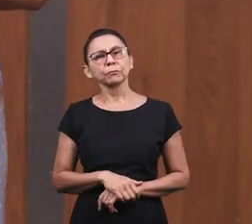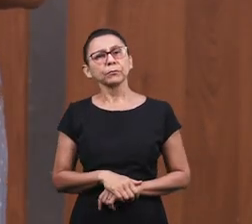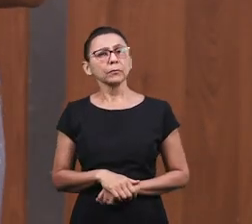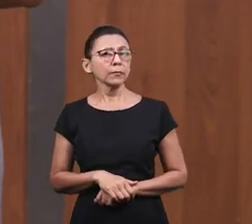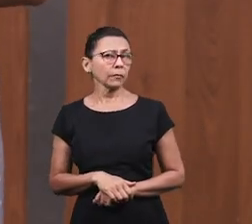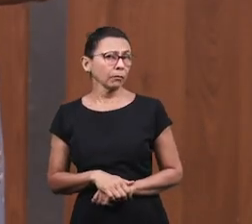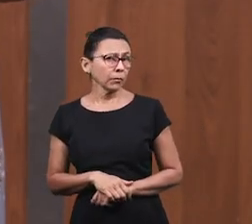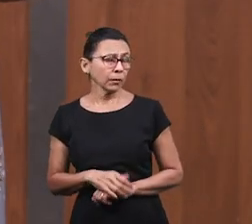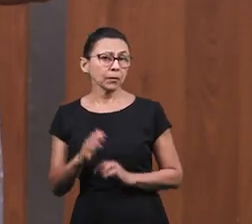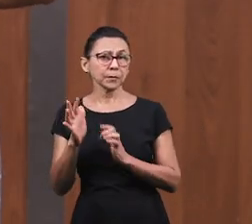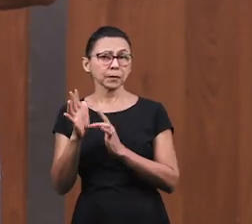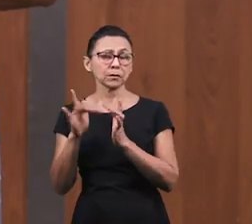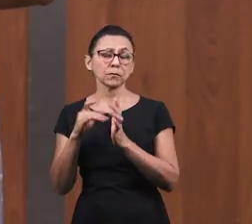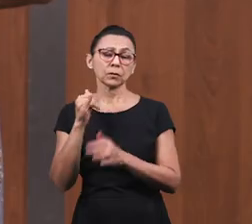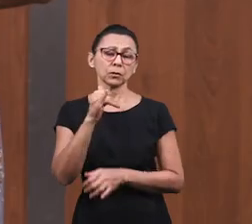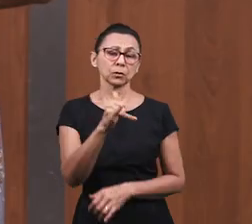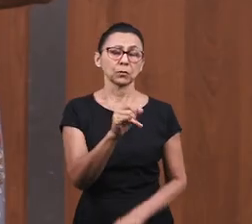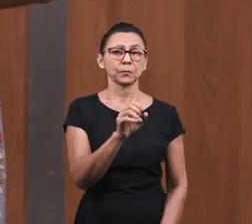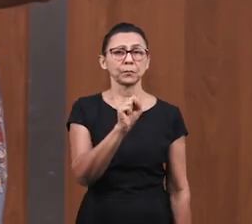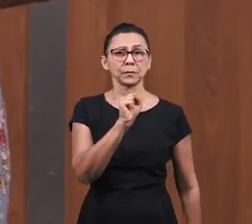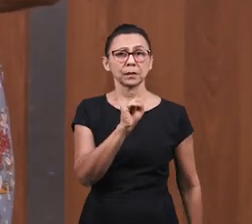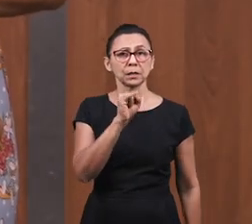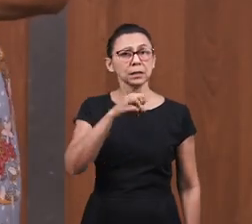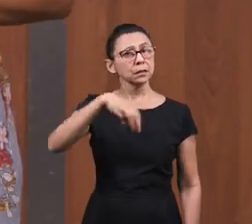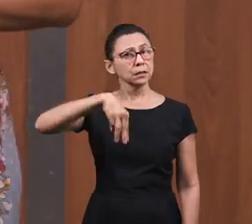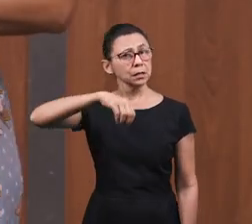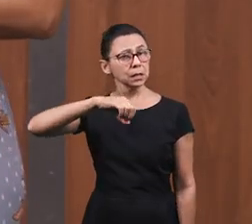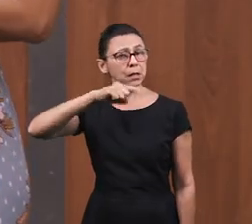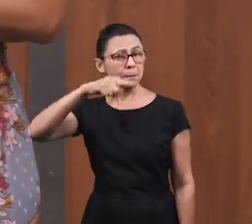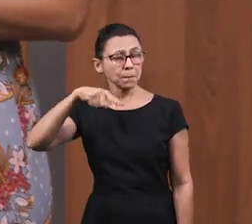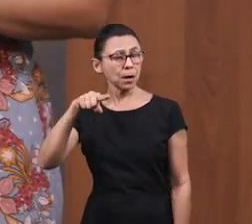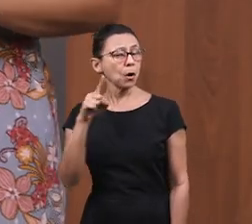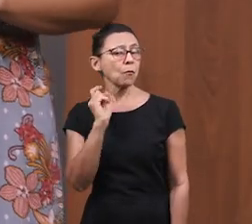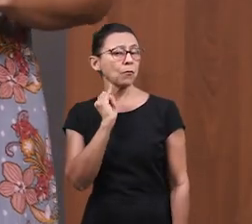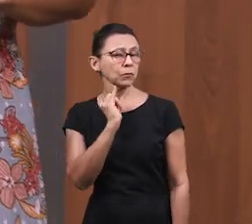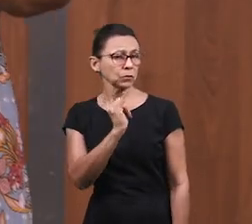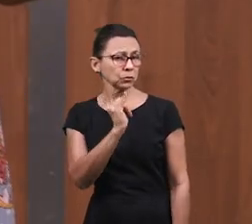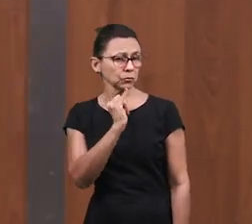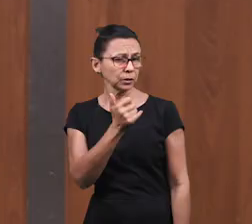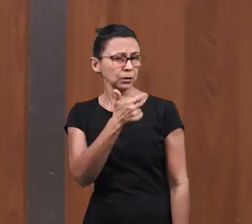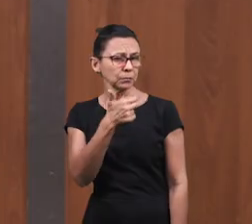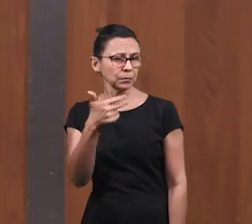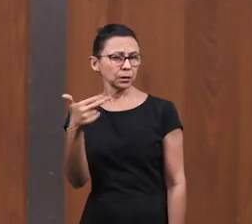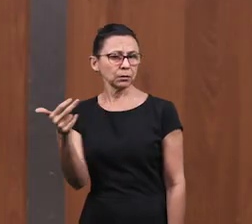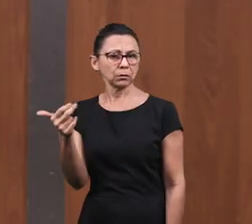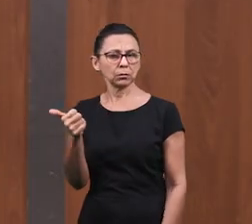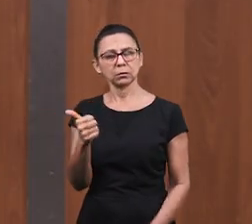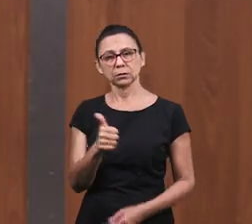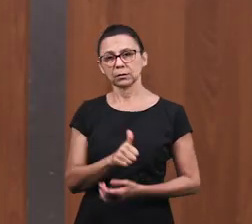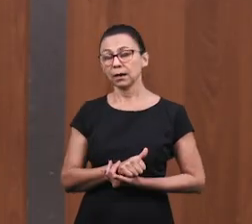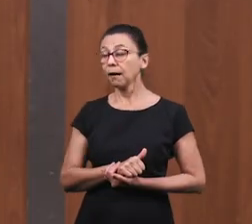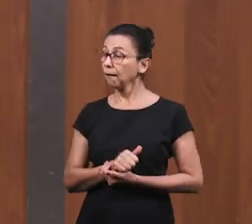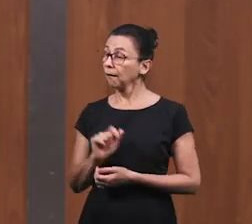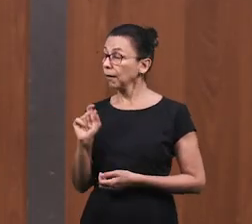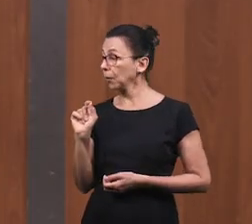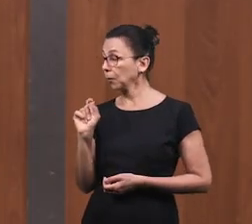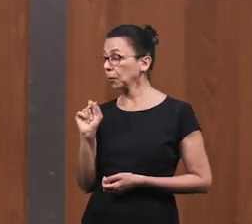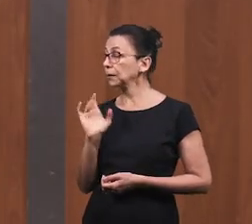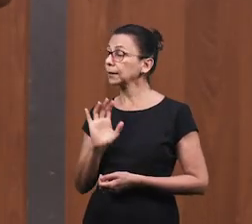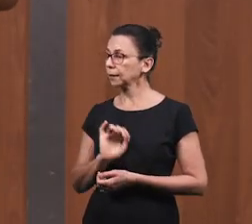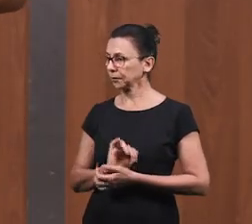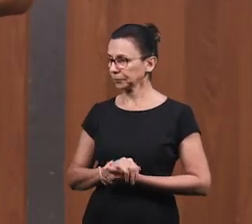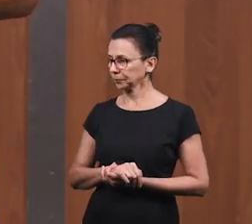Simão, tenho uma coisa para lhe dizer. E Simão, sem saber que Jesus sabia o que ele tinha